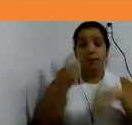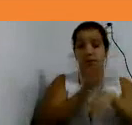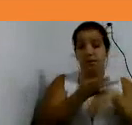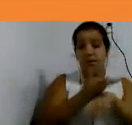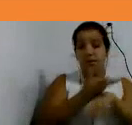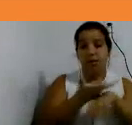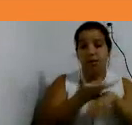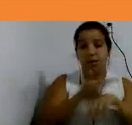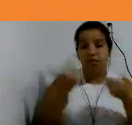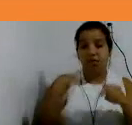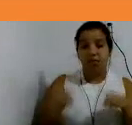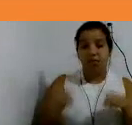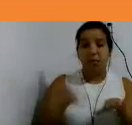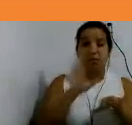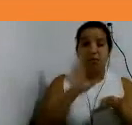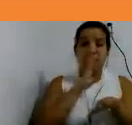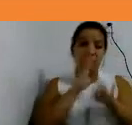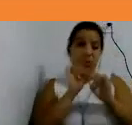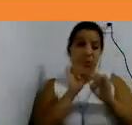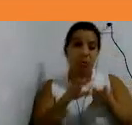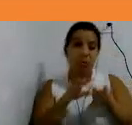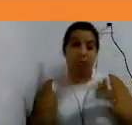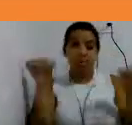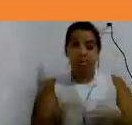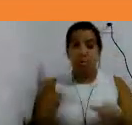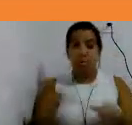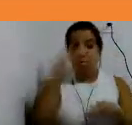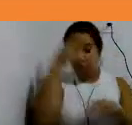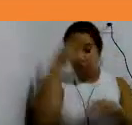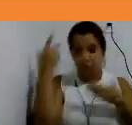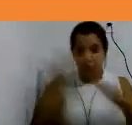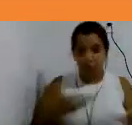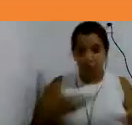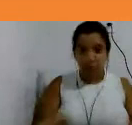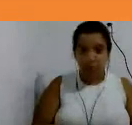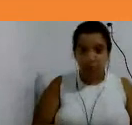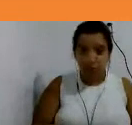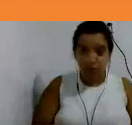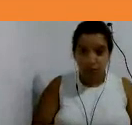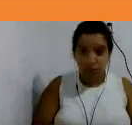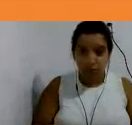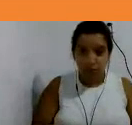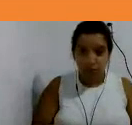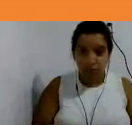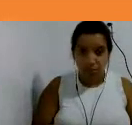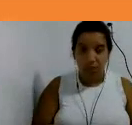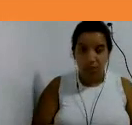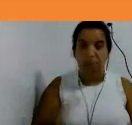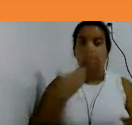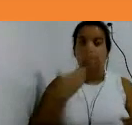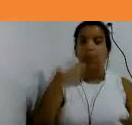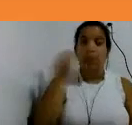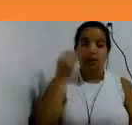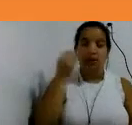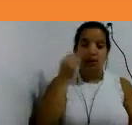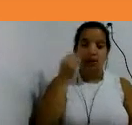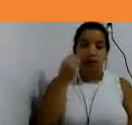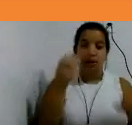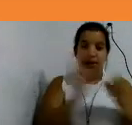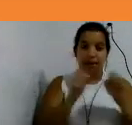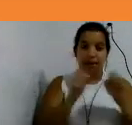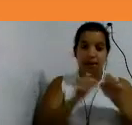Então, a gente silencia e agrava o quadro do paciente. Então, qual que é o teste diagnóstico que a gente poderia